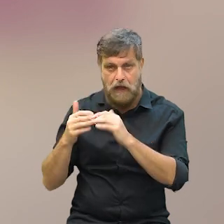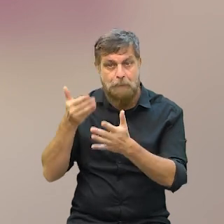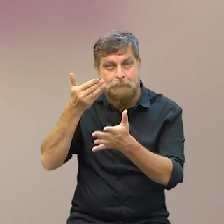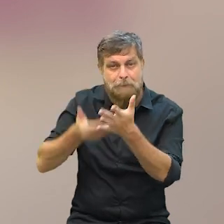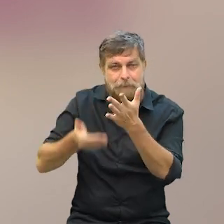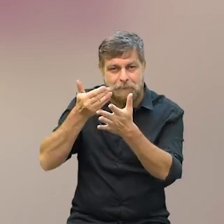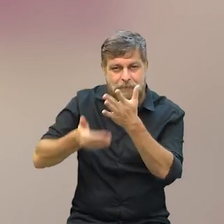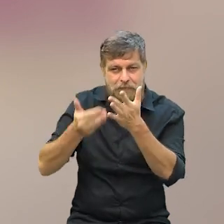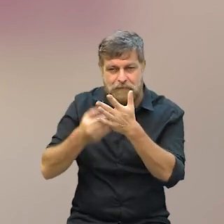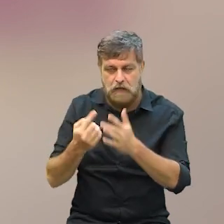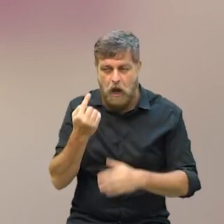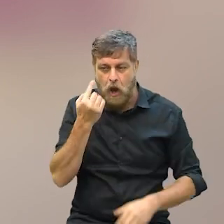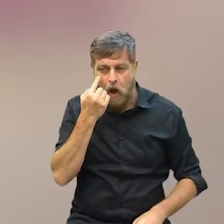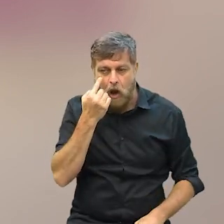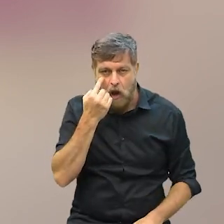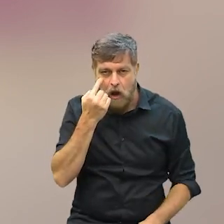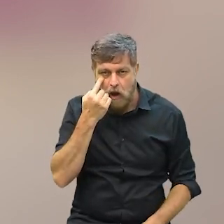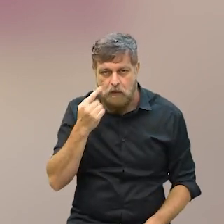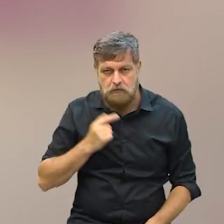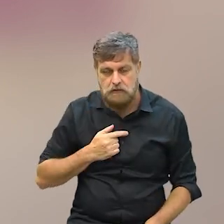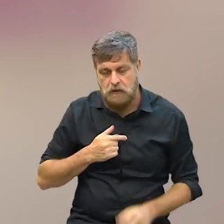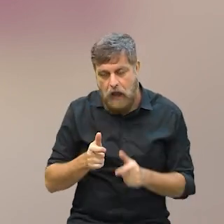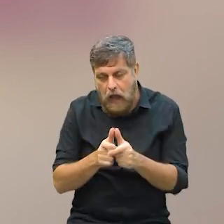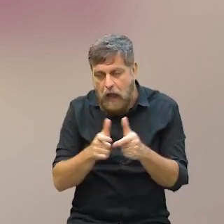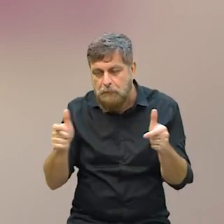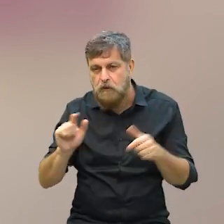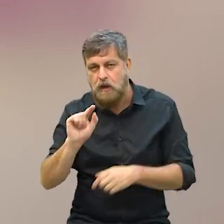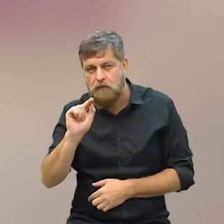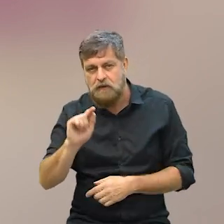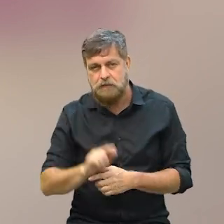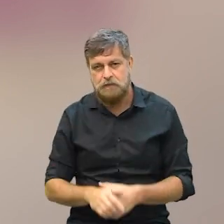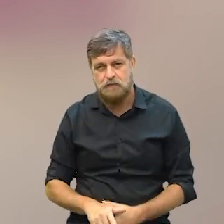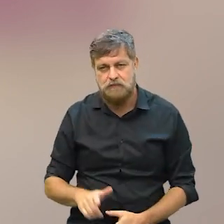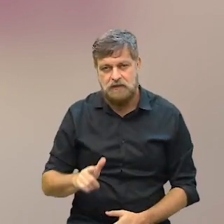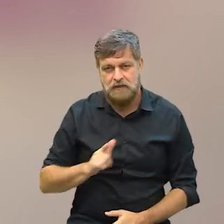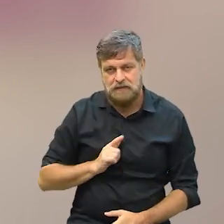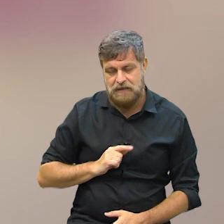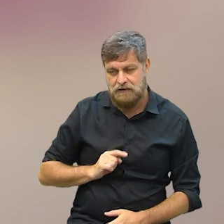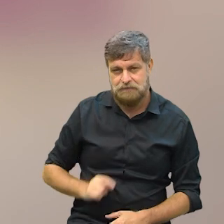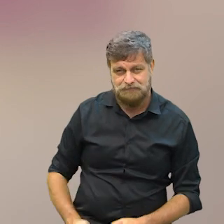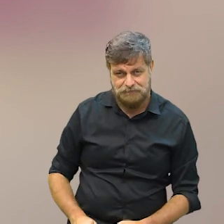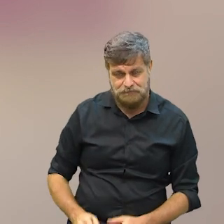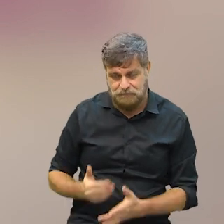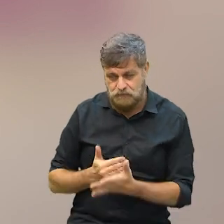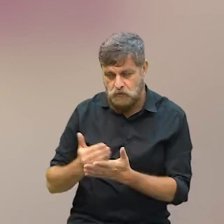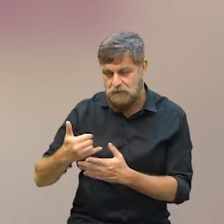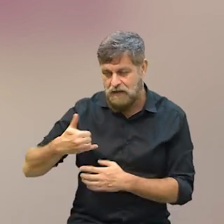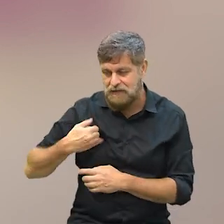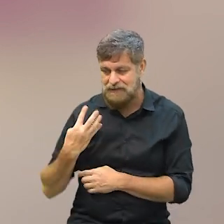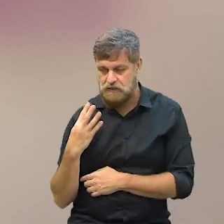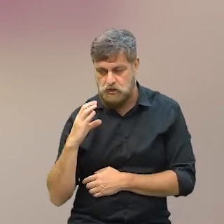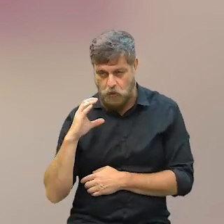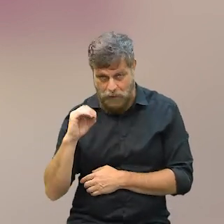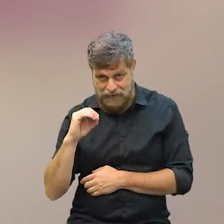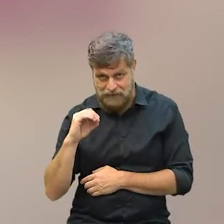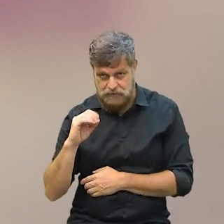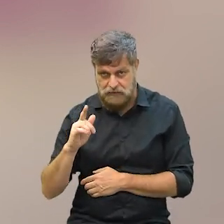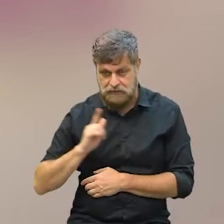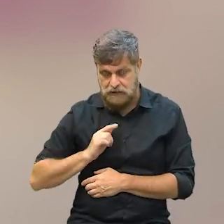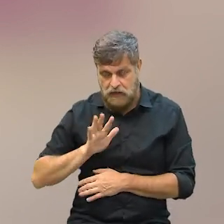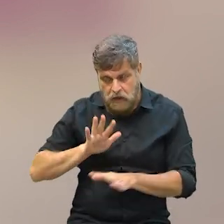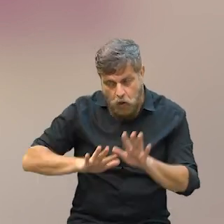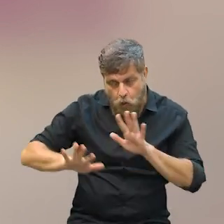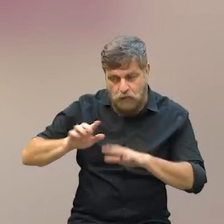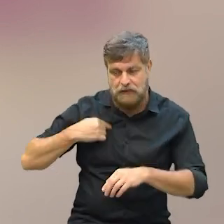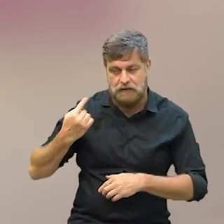em geral, né? O mais comum é o glaucoma de ângulo aberto, que acontece a partir de 40 anos de idade. Por isso